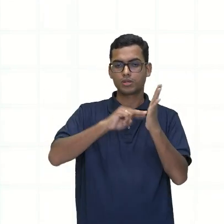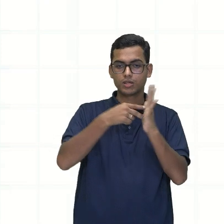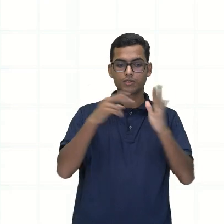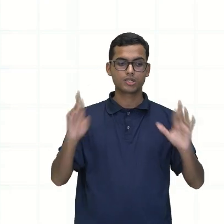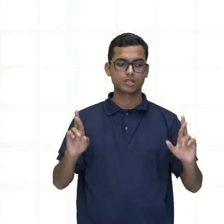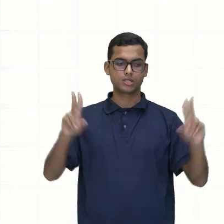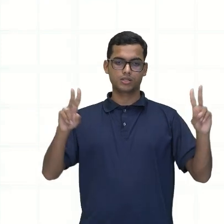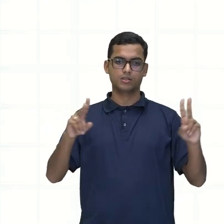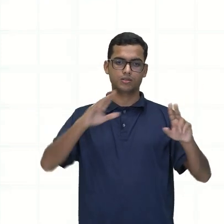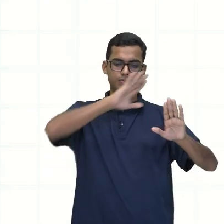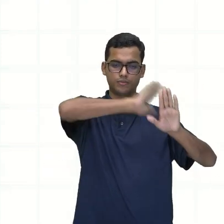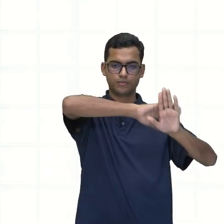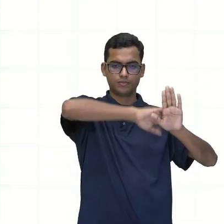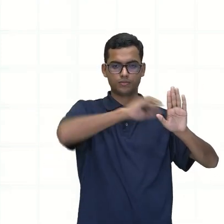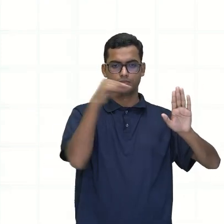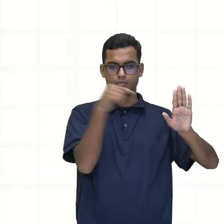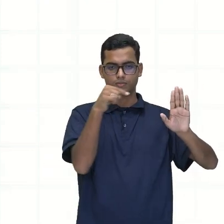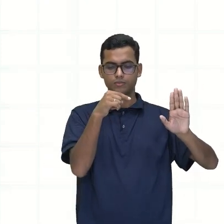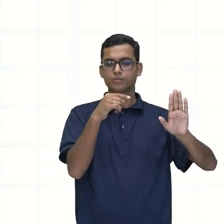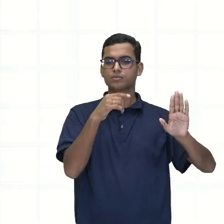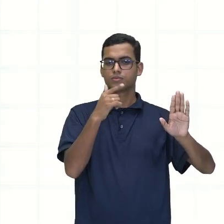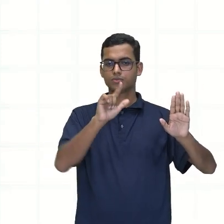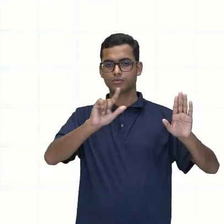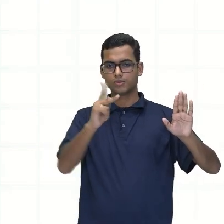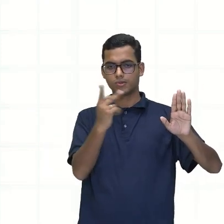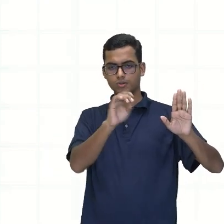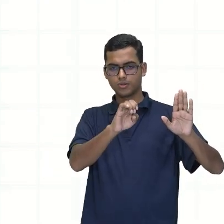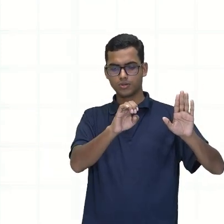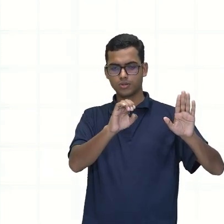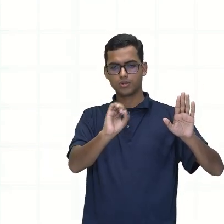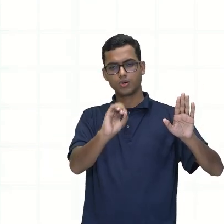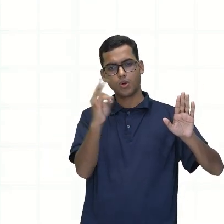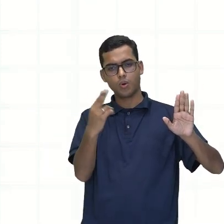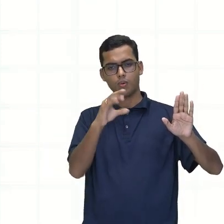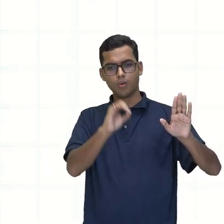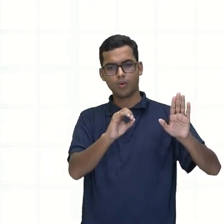ok? Então, esses são os pronomes